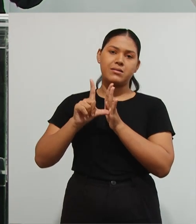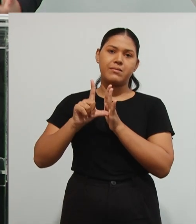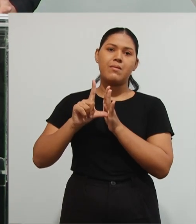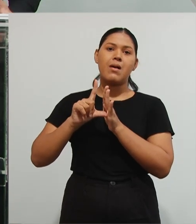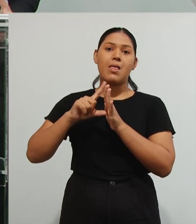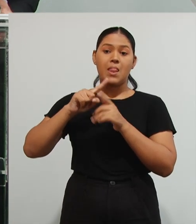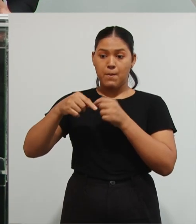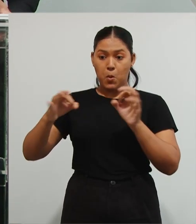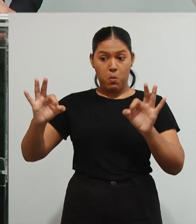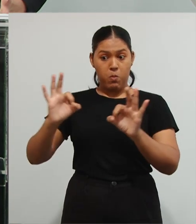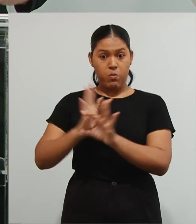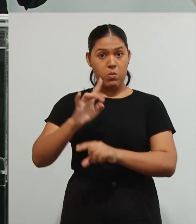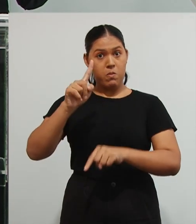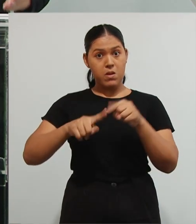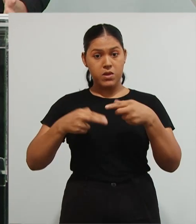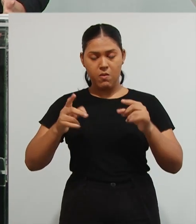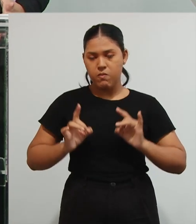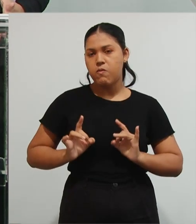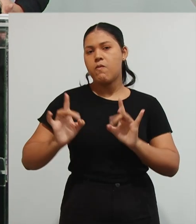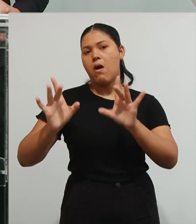forma econômica de ver uma economia